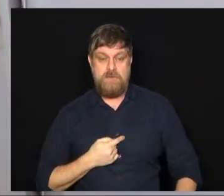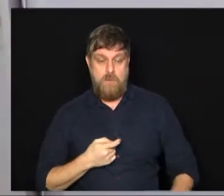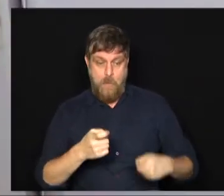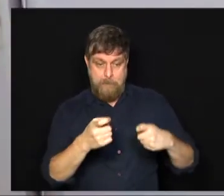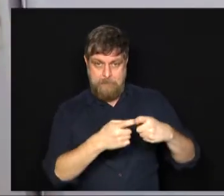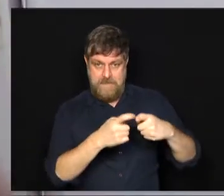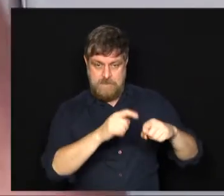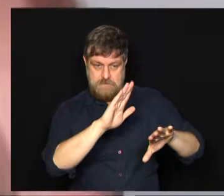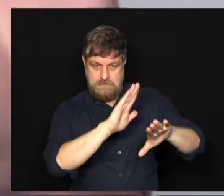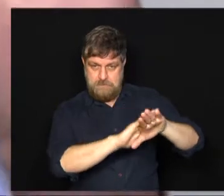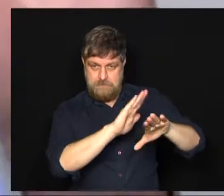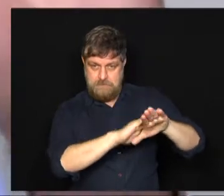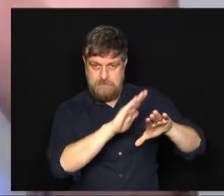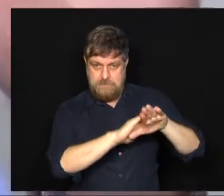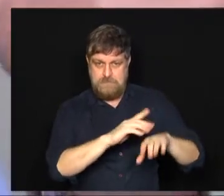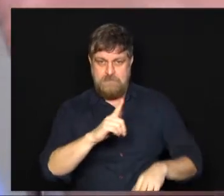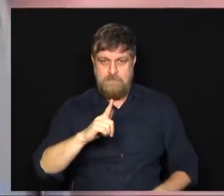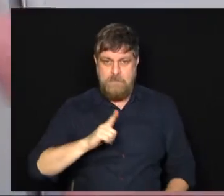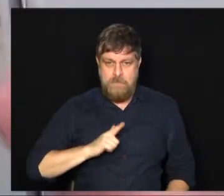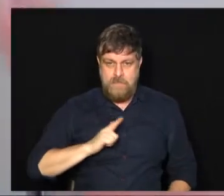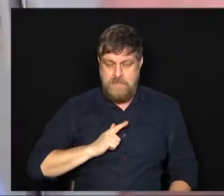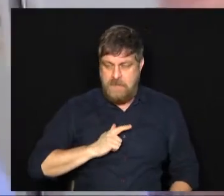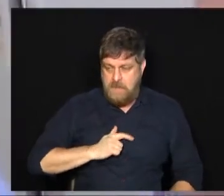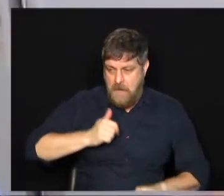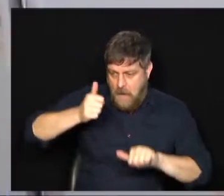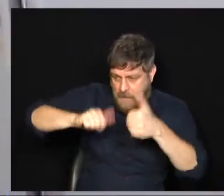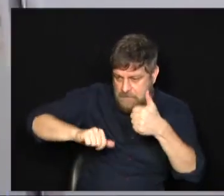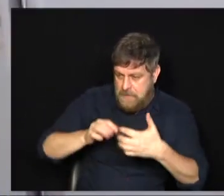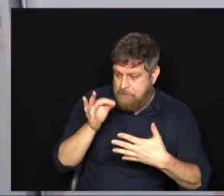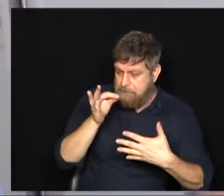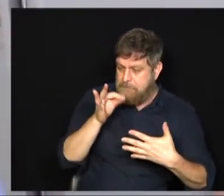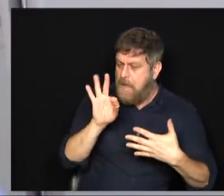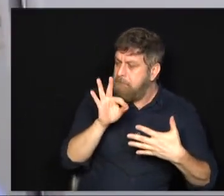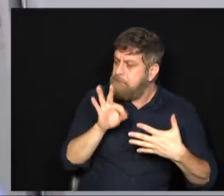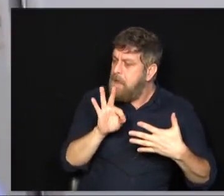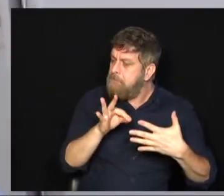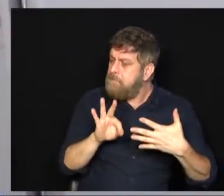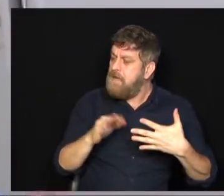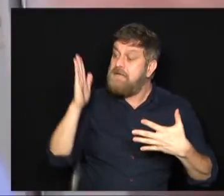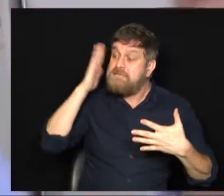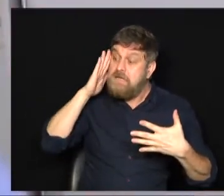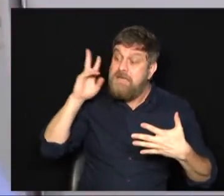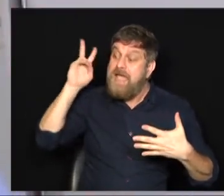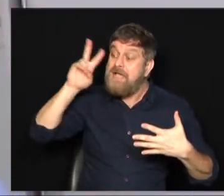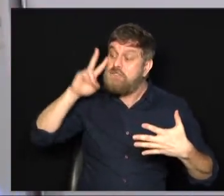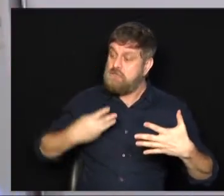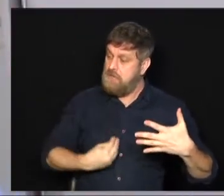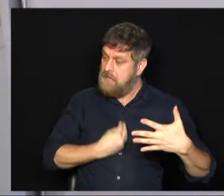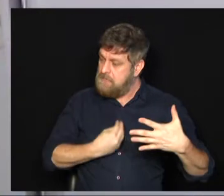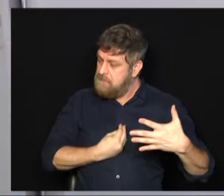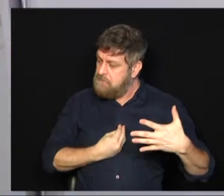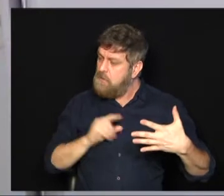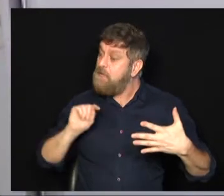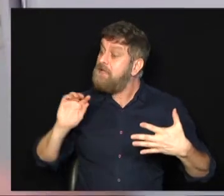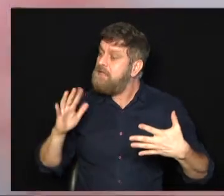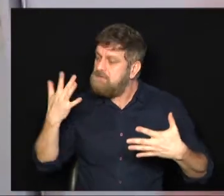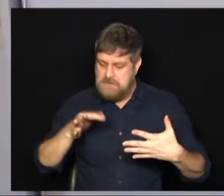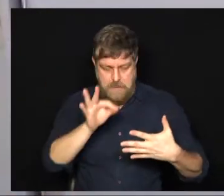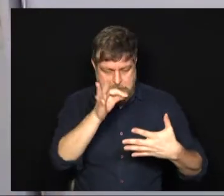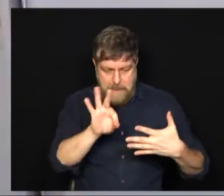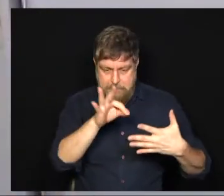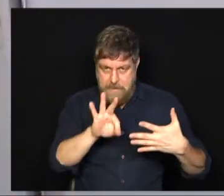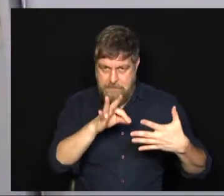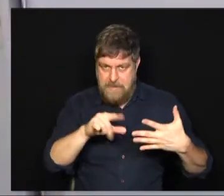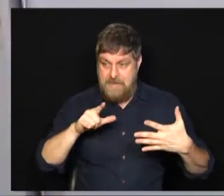clínico, né? Você faz uma anamnese, que é fazer a história clínica, tirar os sintomas do paciente. Você faz